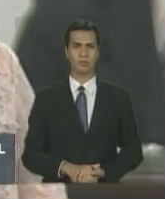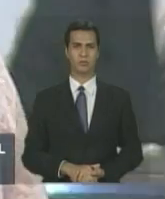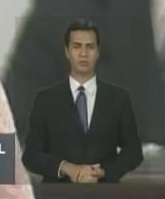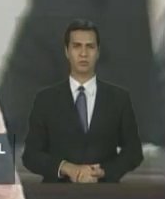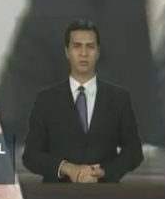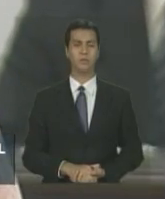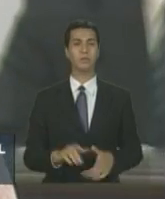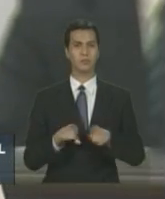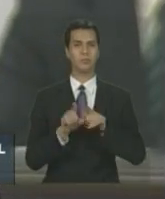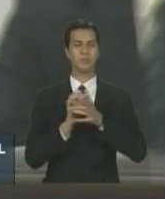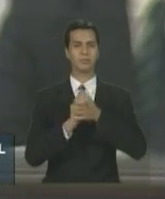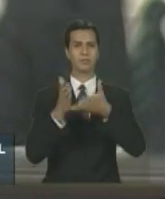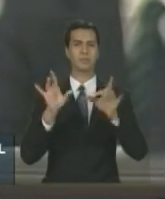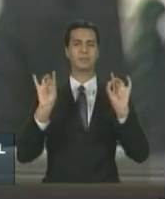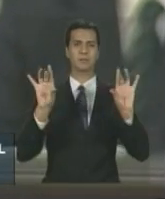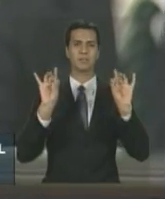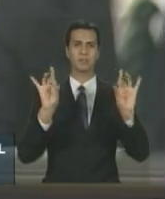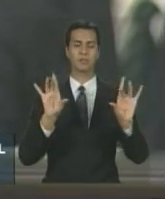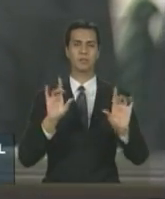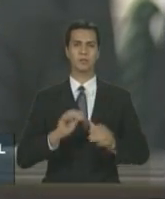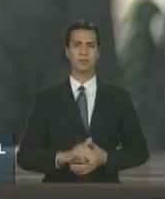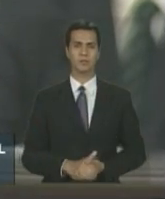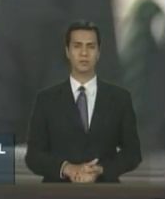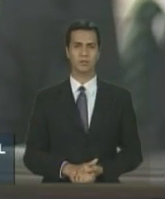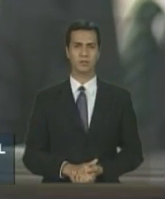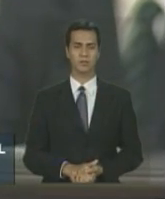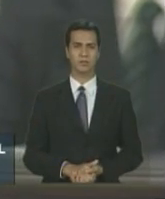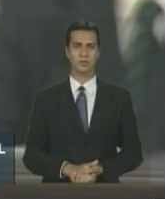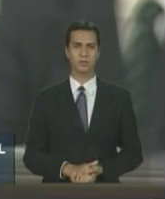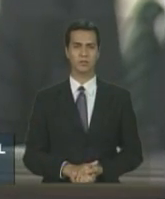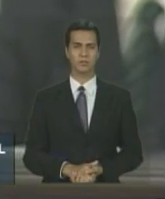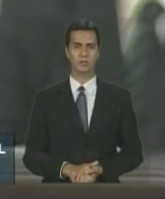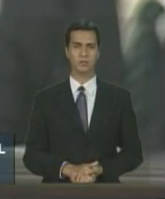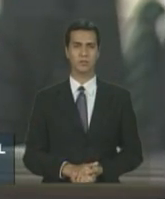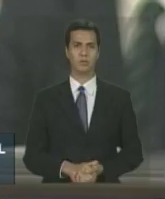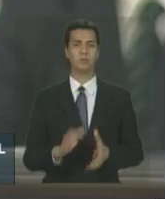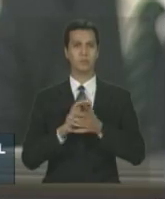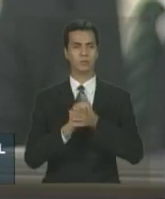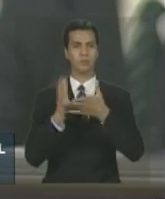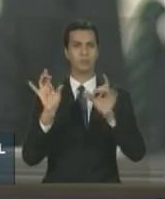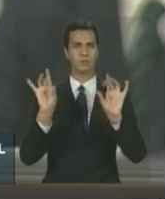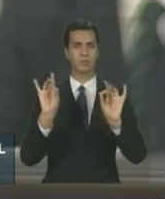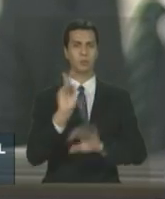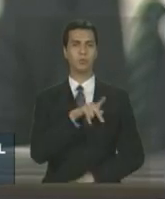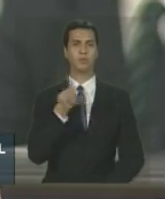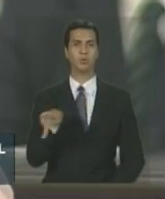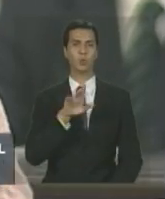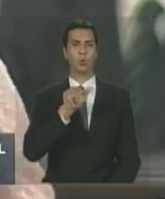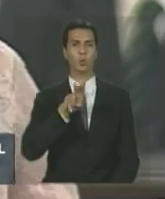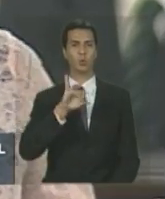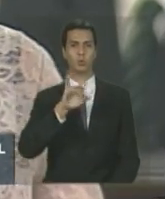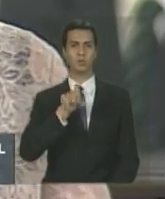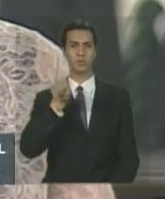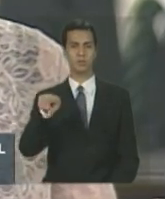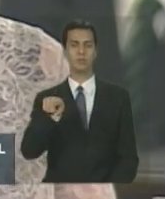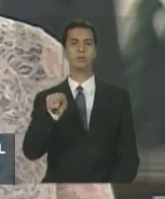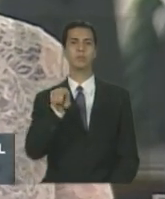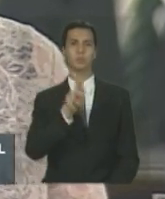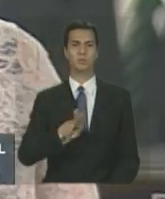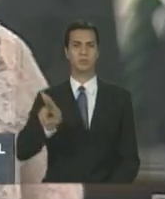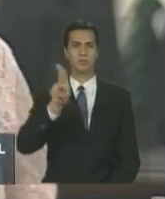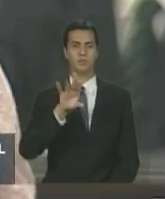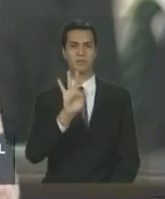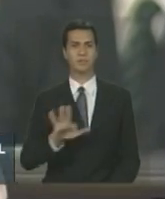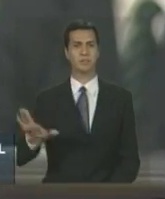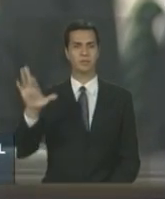uma saudação especial para o professor Luiz Edmundo Souza, da Universidade Federal Rural do Rio de